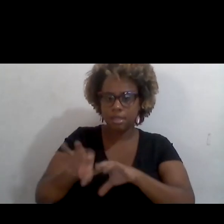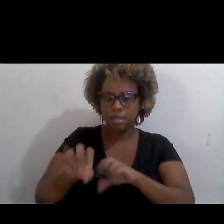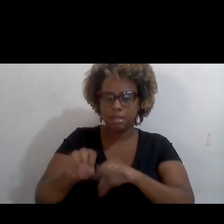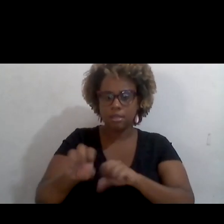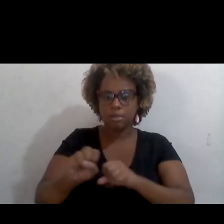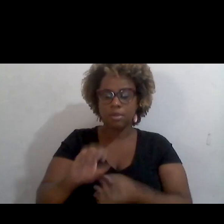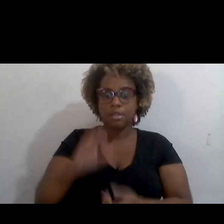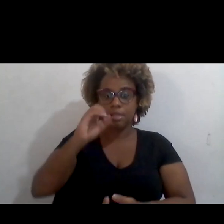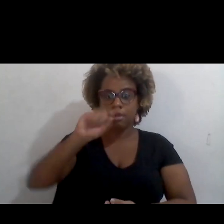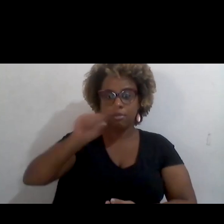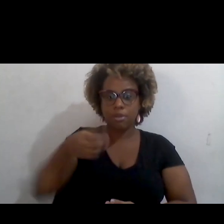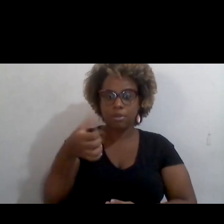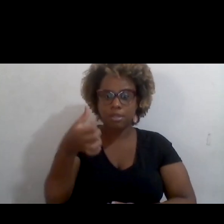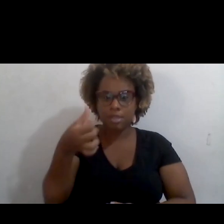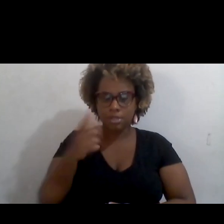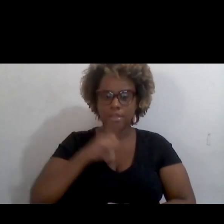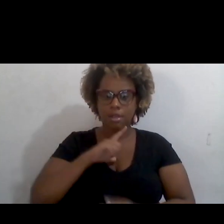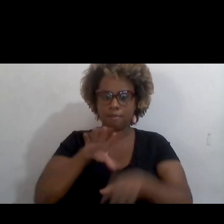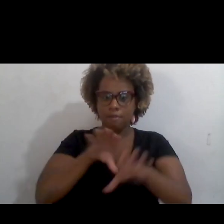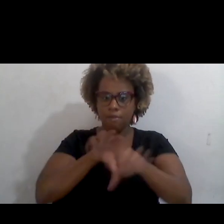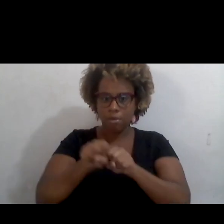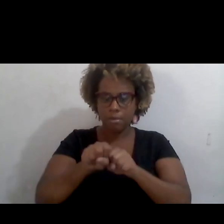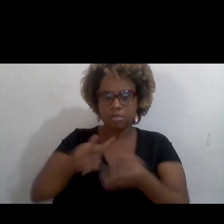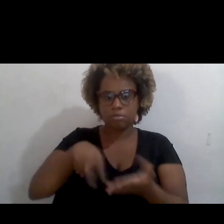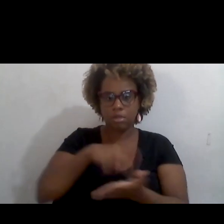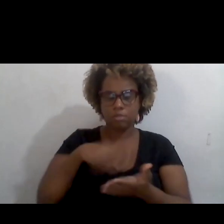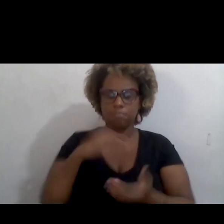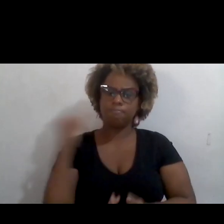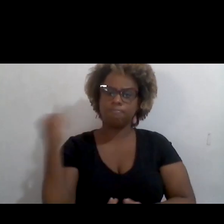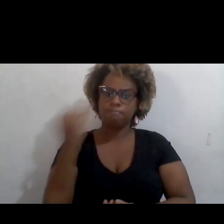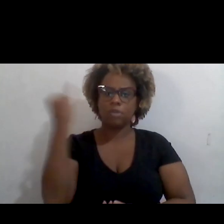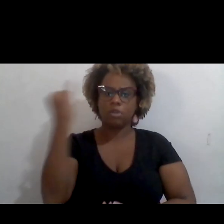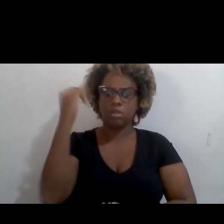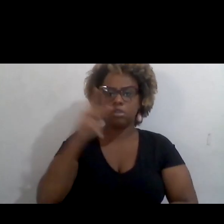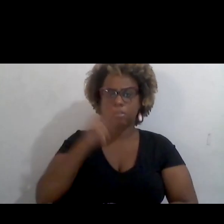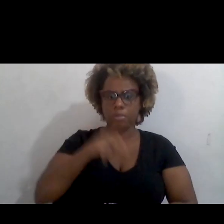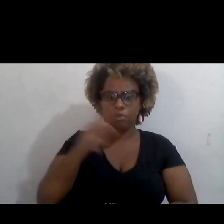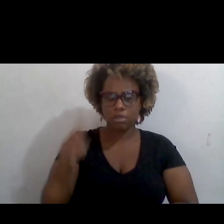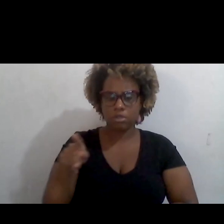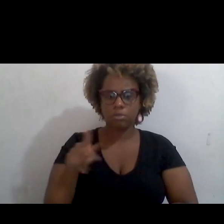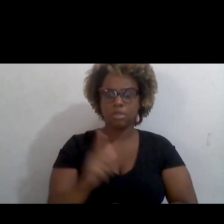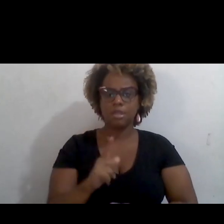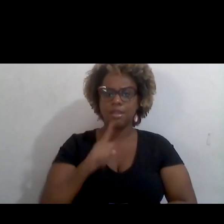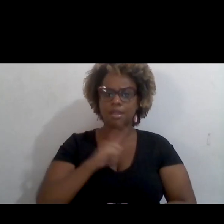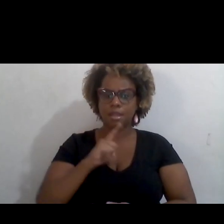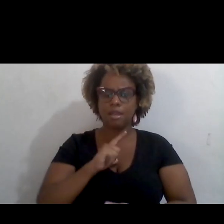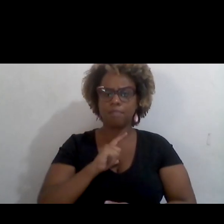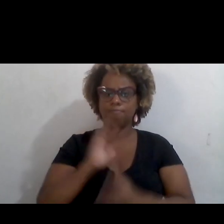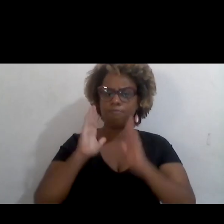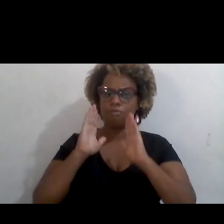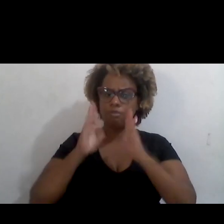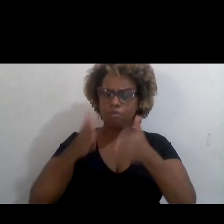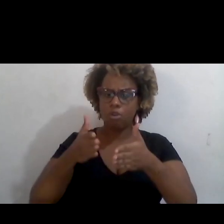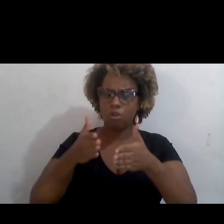em dança. Então, é muito importante que esses professores vinculados à Secretaria de Educação tenham algum plano de